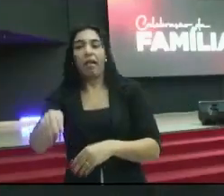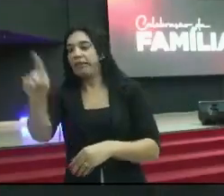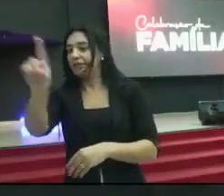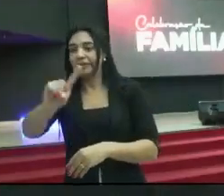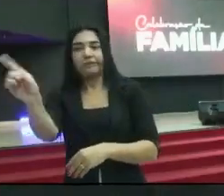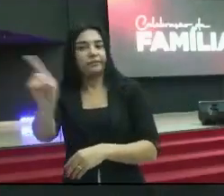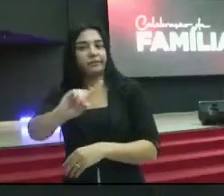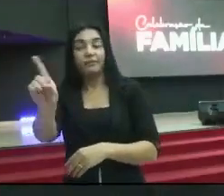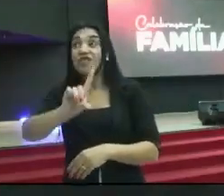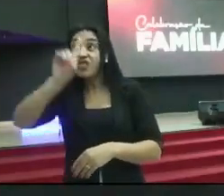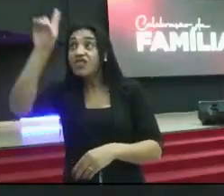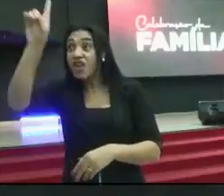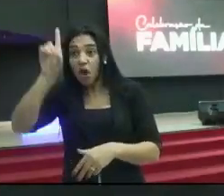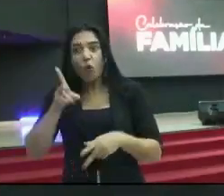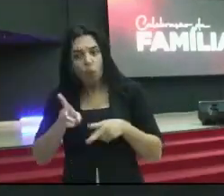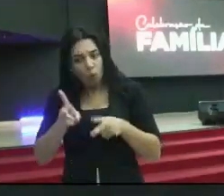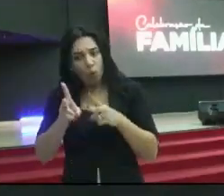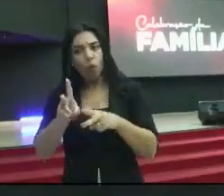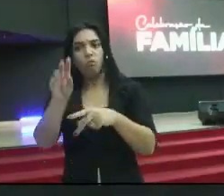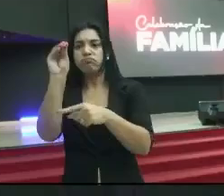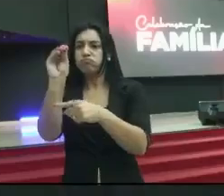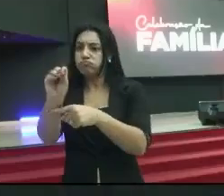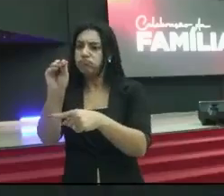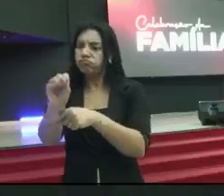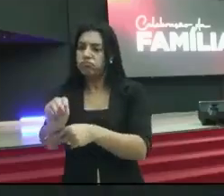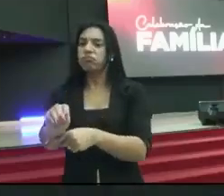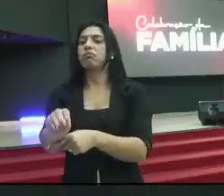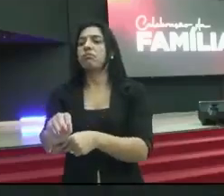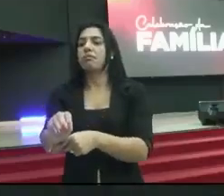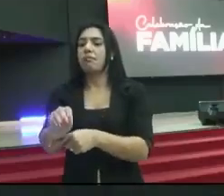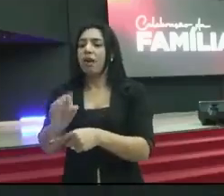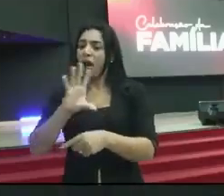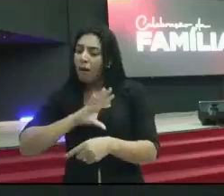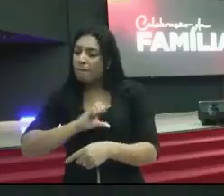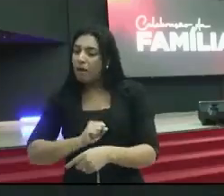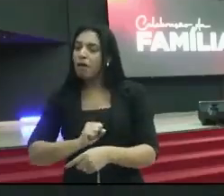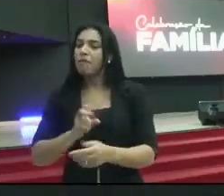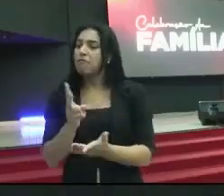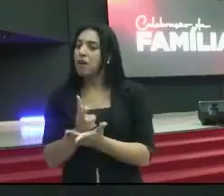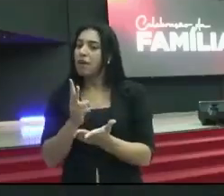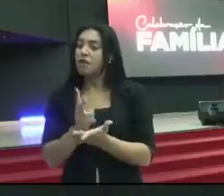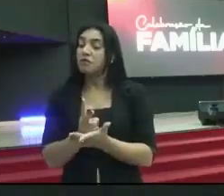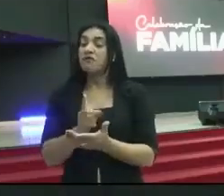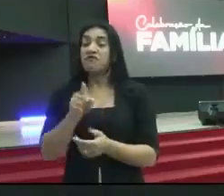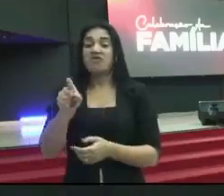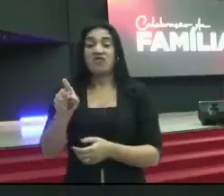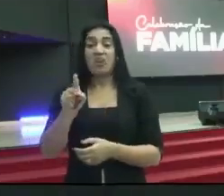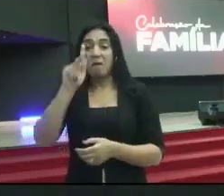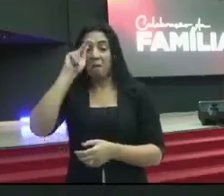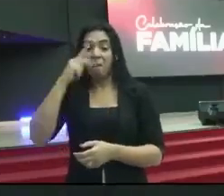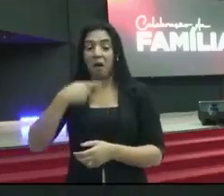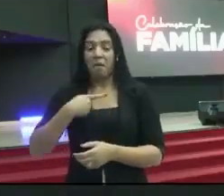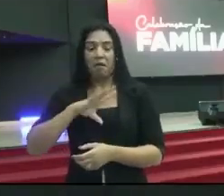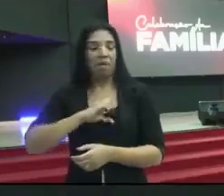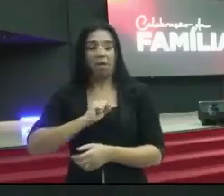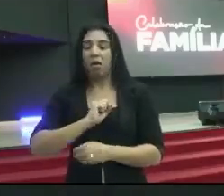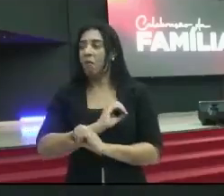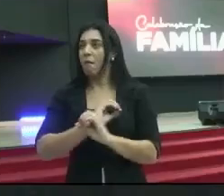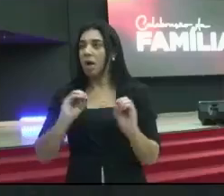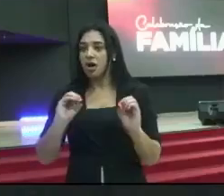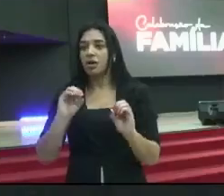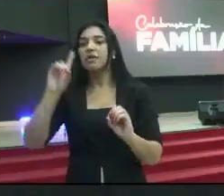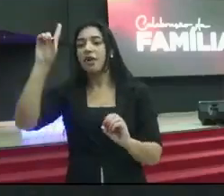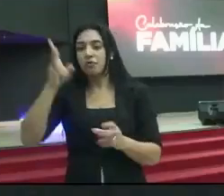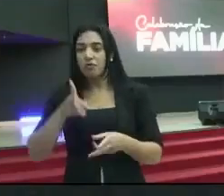para você. Deus continua te amando, ainda que você não se ame a si mesmo.